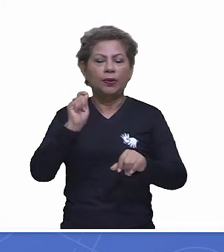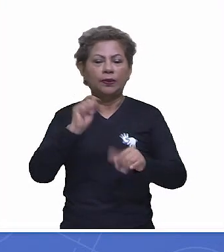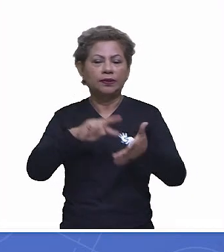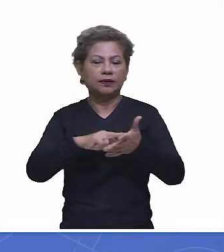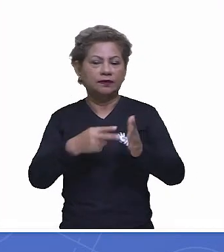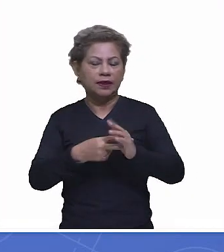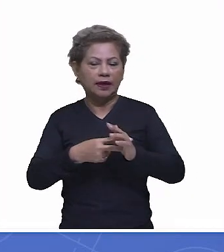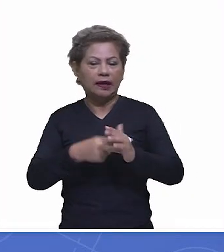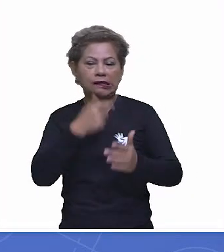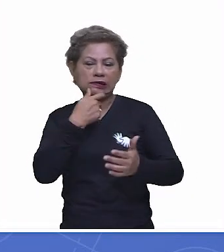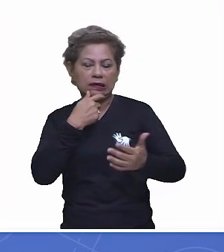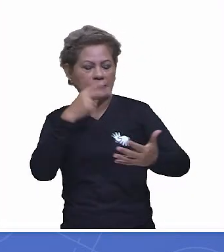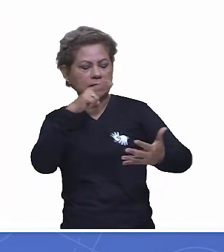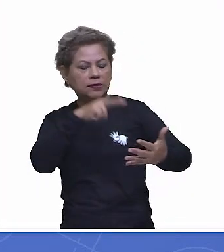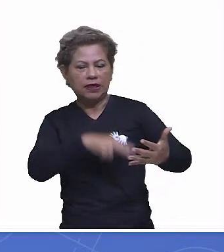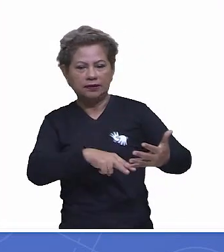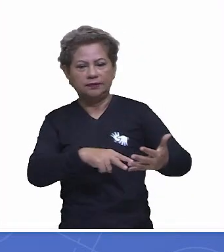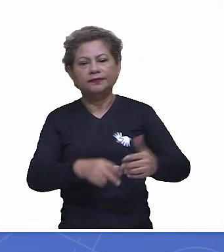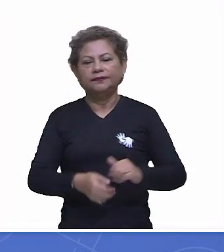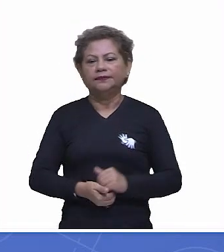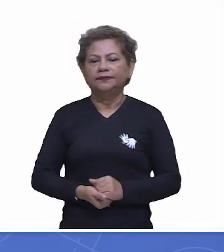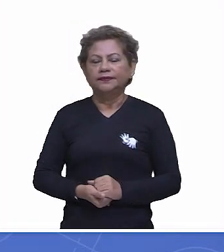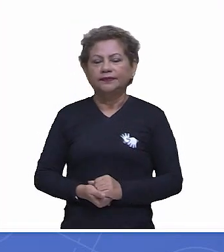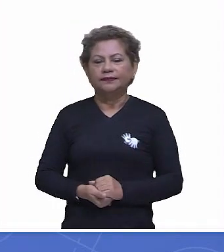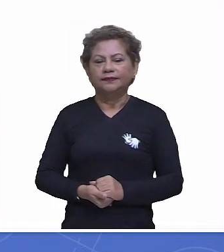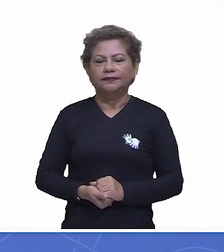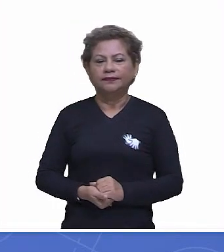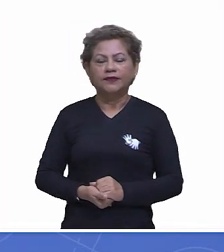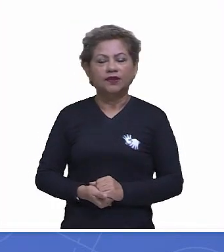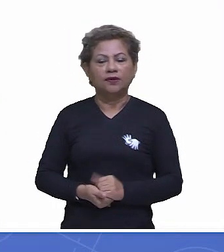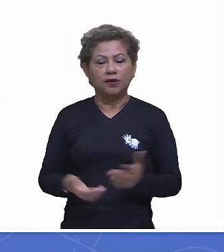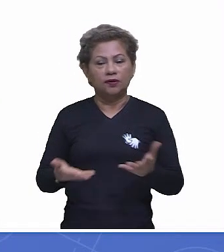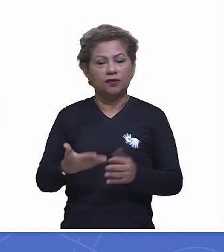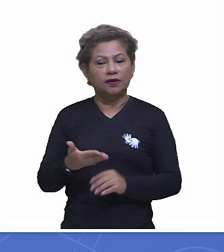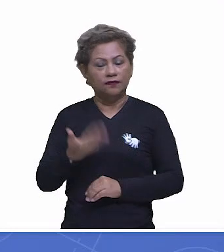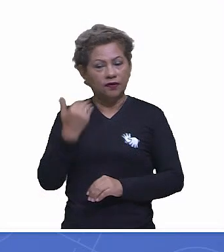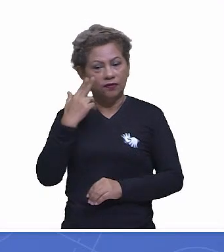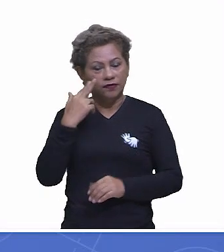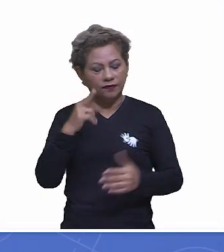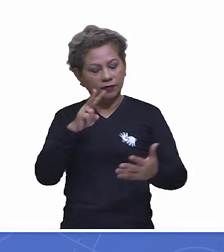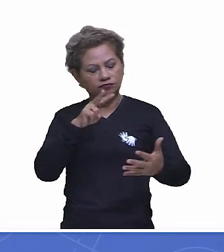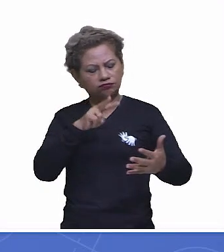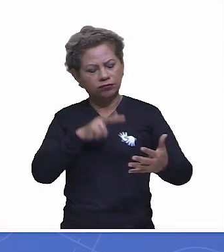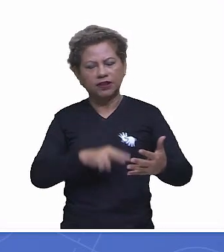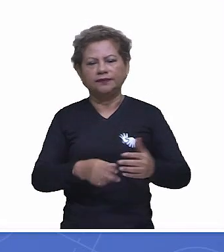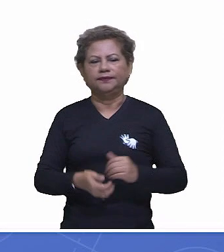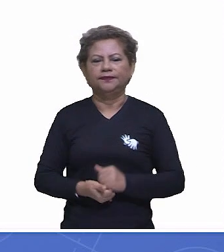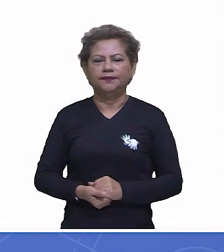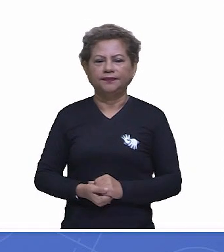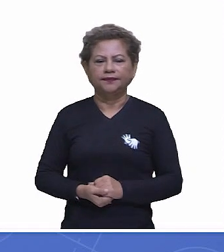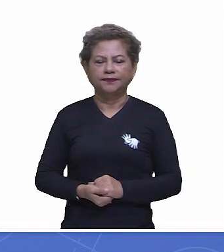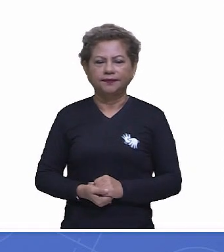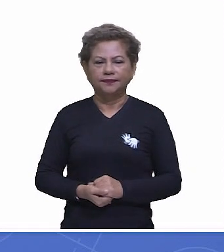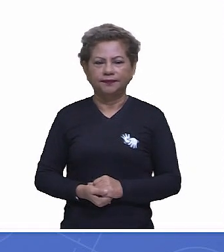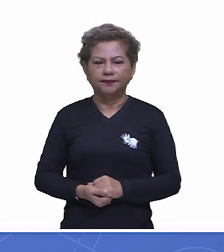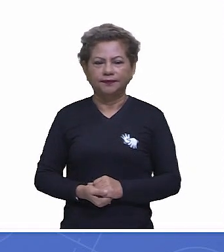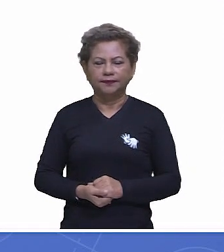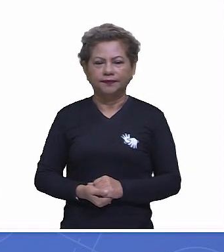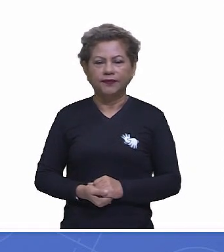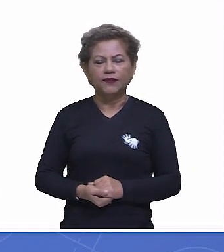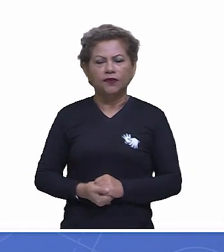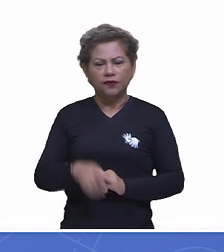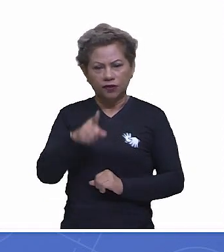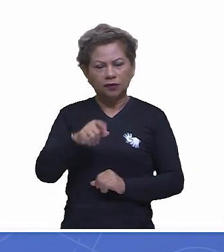leitura separadamente. Normalmente a gente utiliza tudo de uma vez só. Vamos olhar o texto novamente? Depois a gente vai ver as respostas de vocês aí. Já podem ir